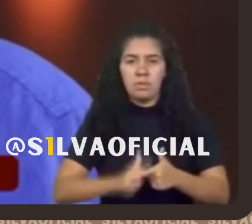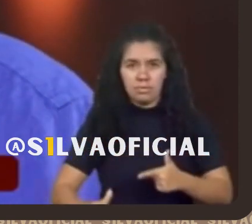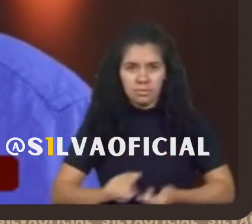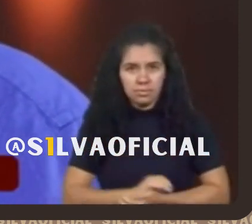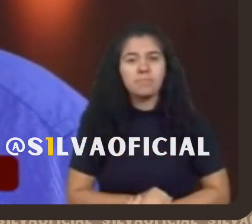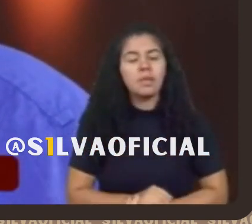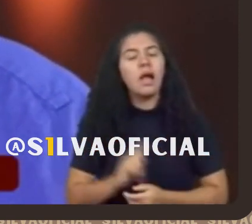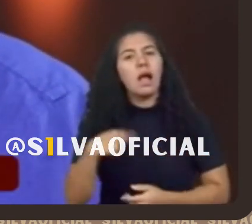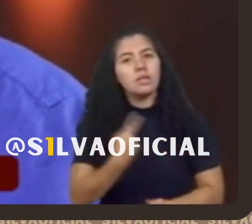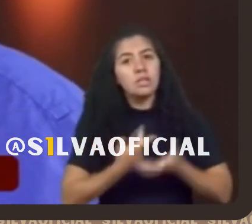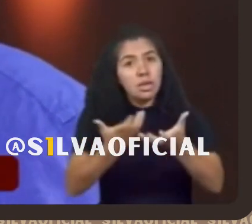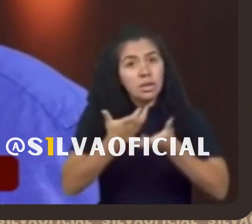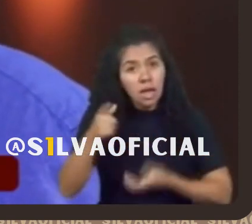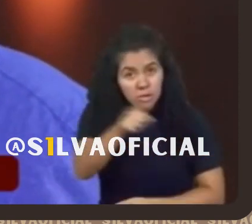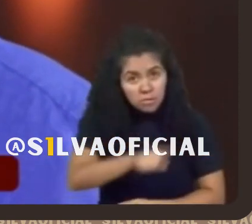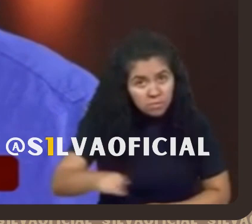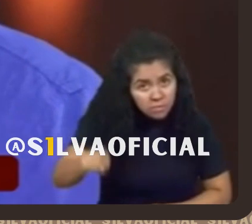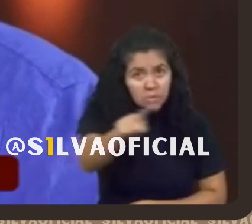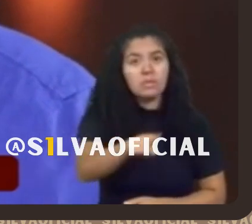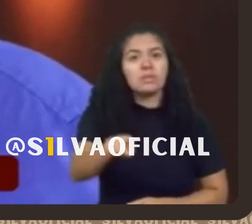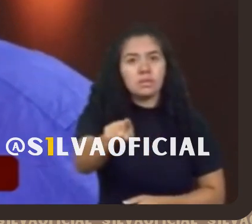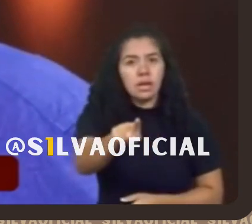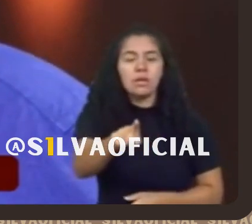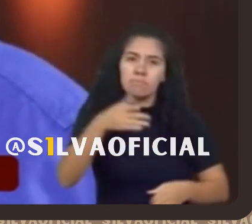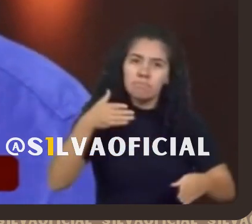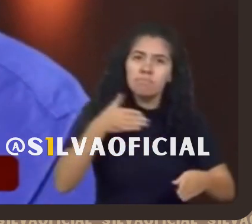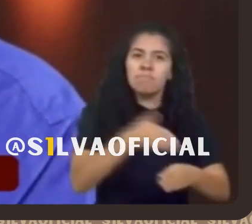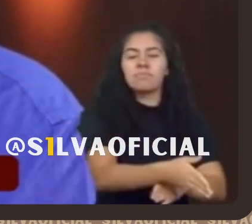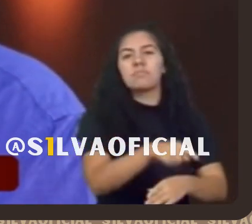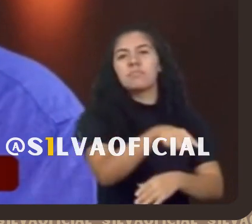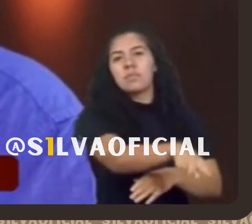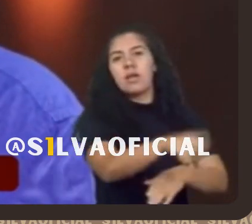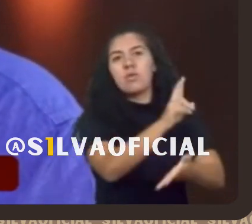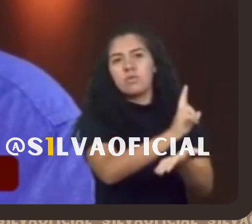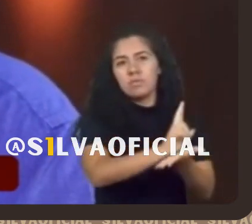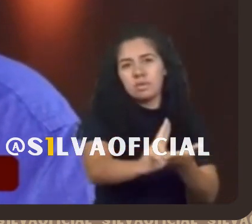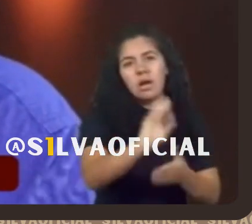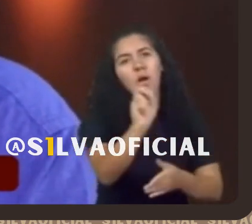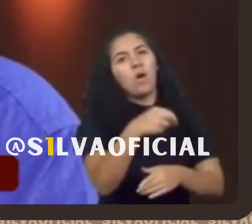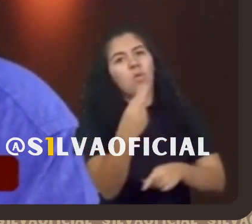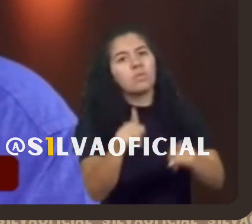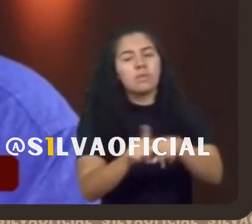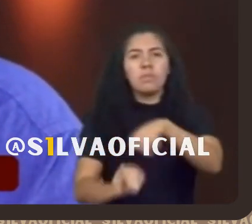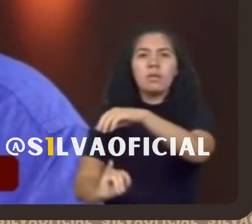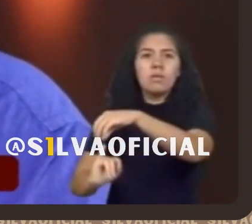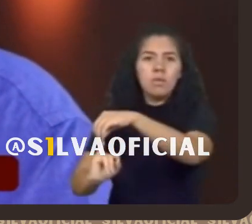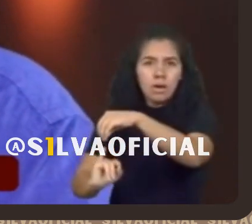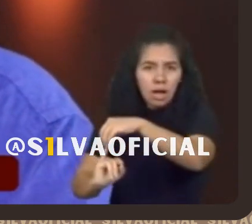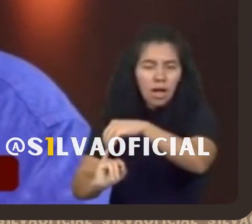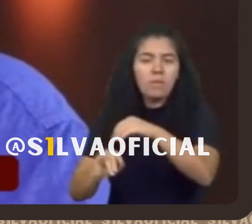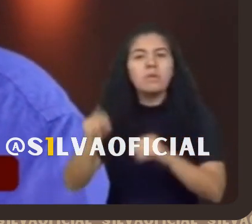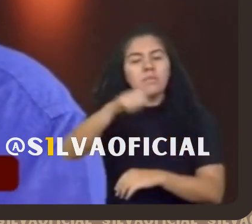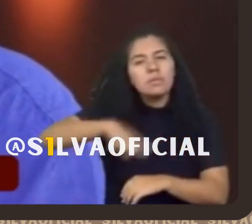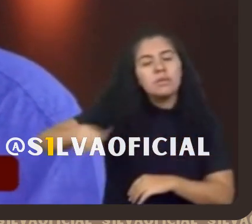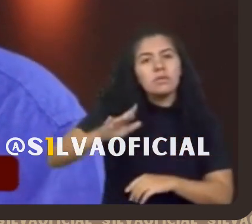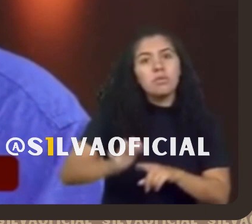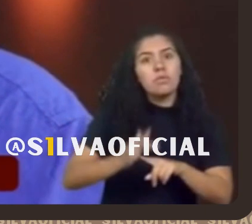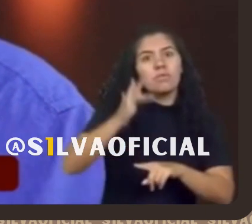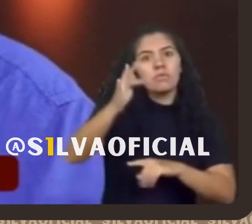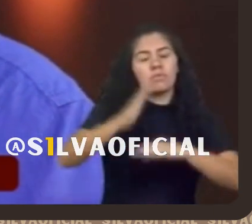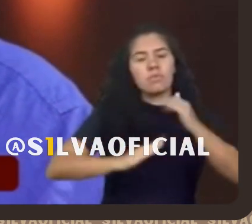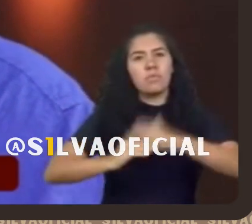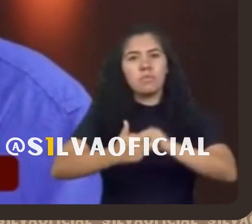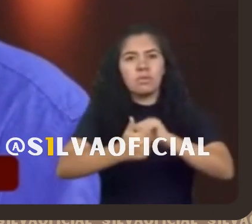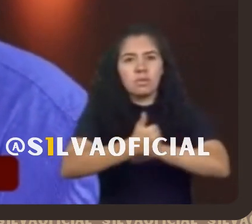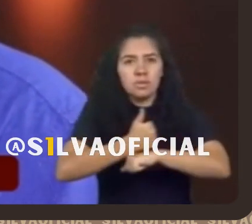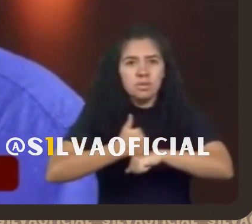vocês estejam na universidade no instituto federal que vocês estej aprendendo uma profissão para cuidar do Futuro de